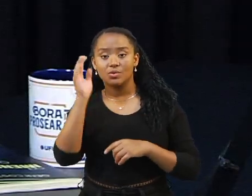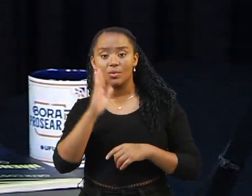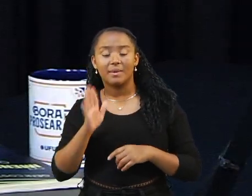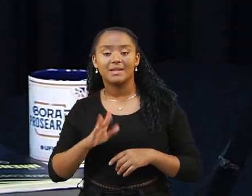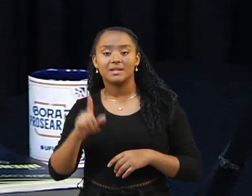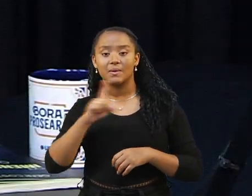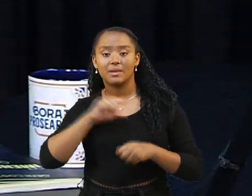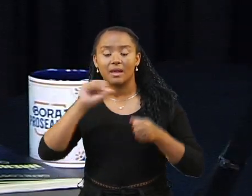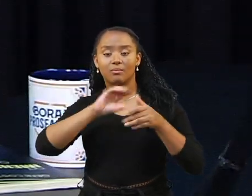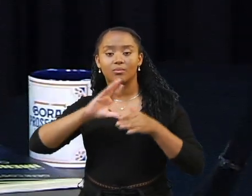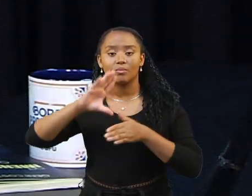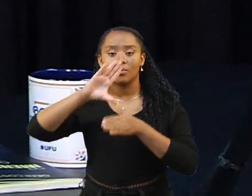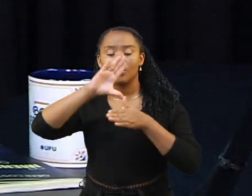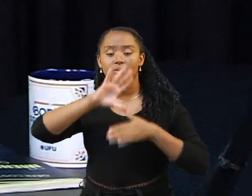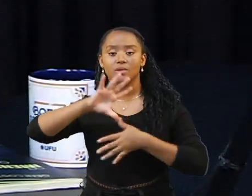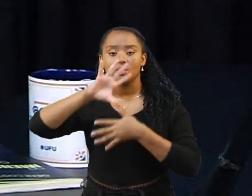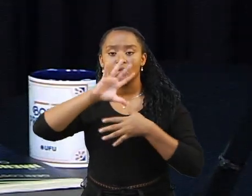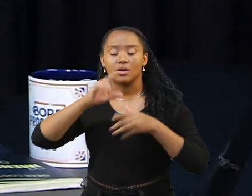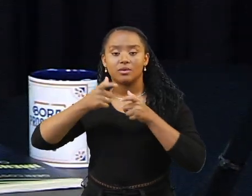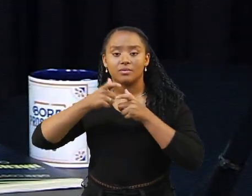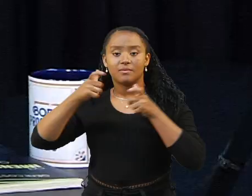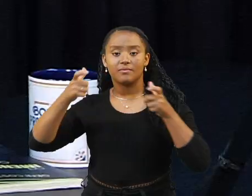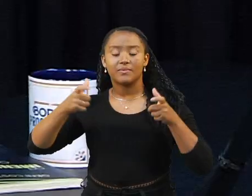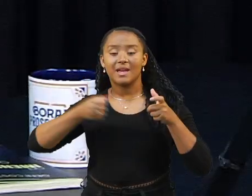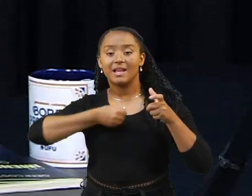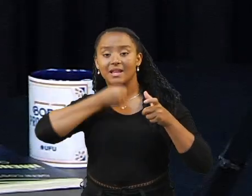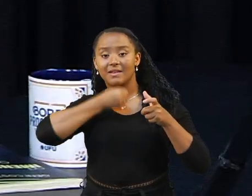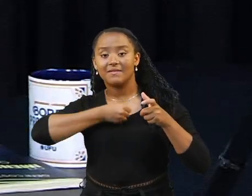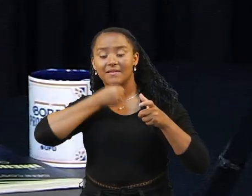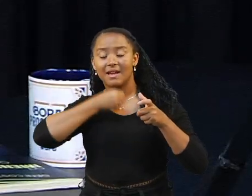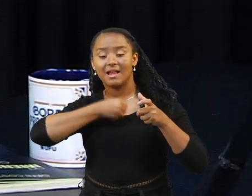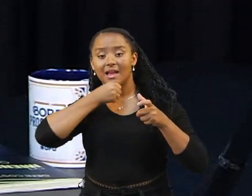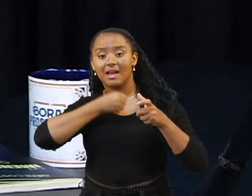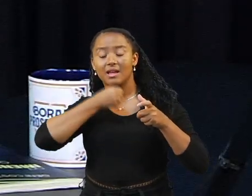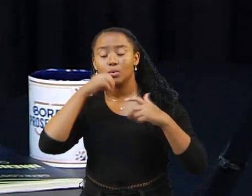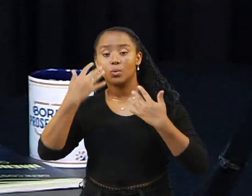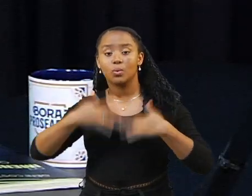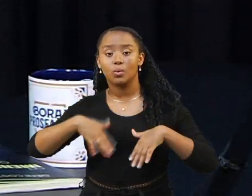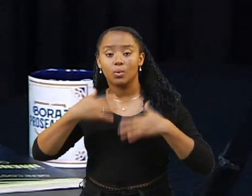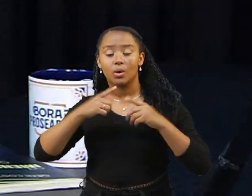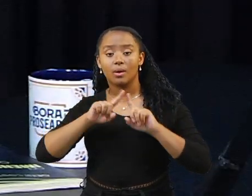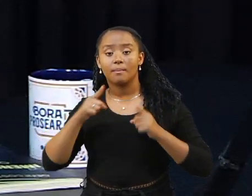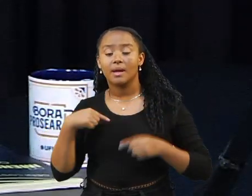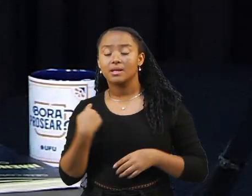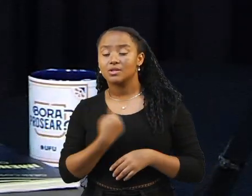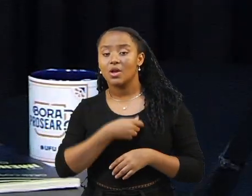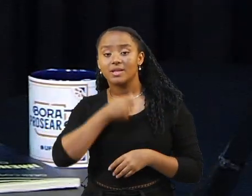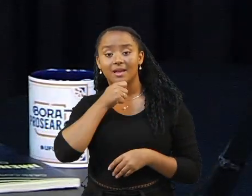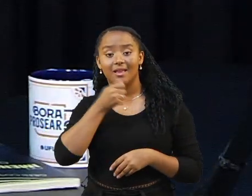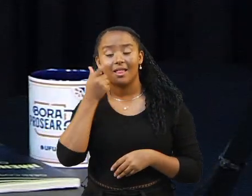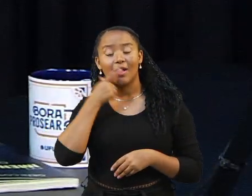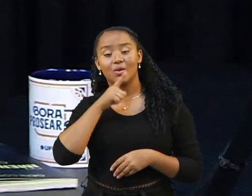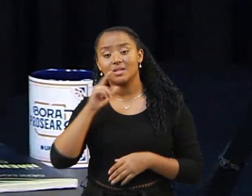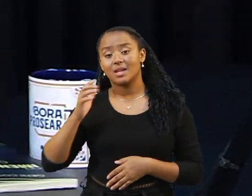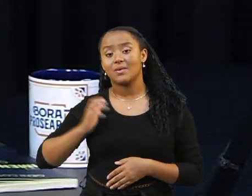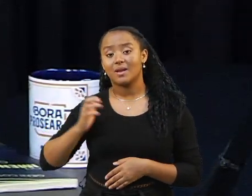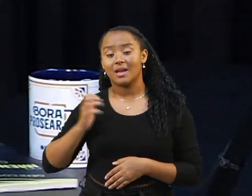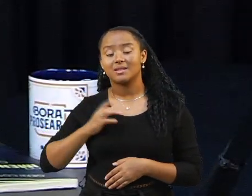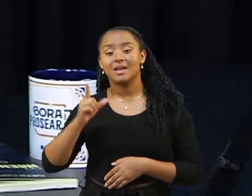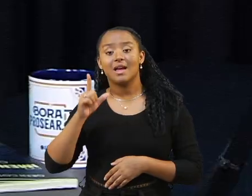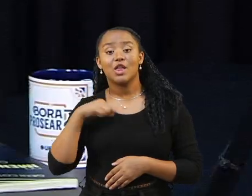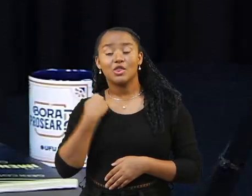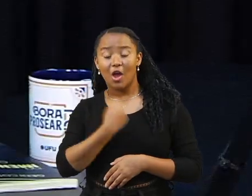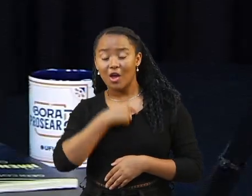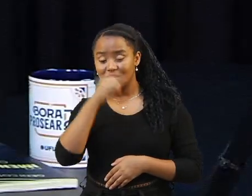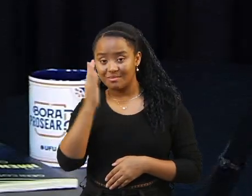Brasil, que tem uma extensão de continente, ele envelhece a passos largos e a gente ainda não conseguiu